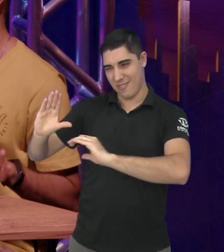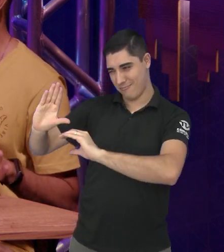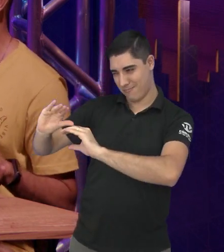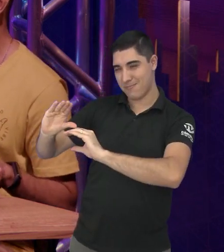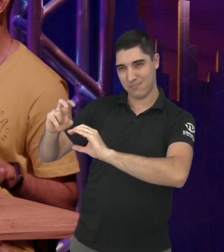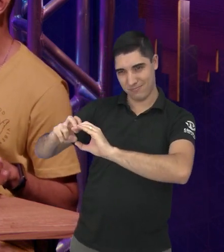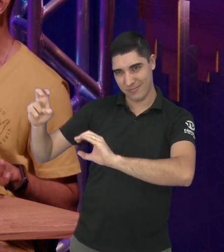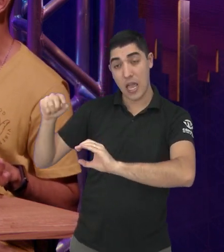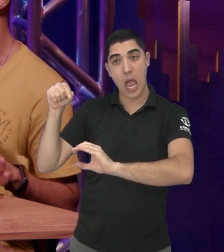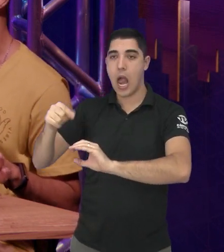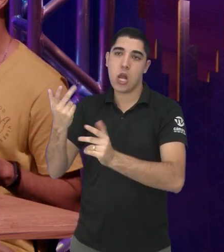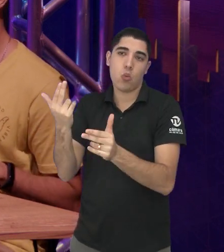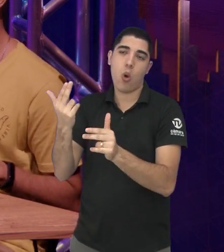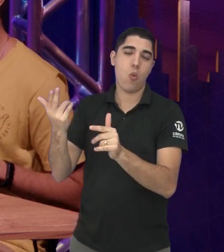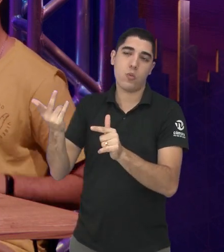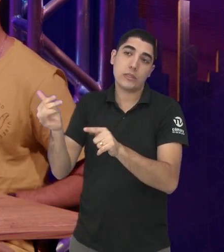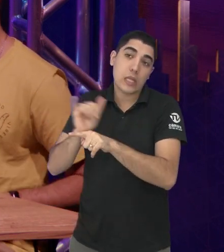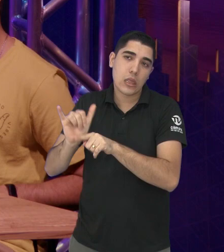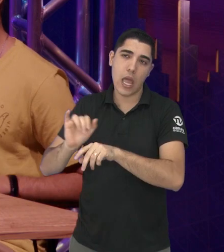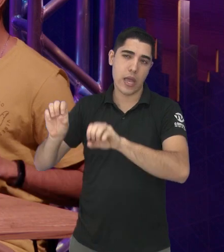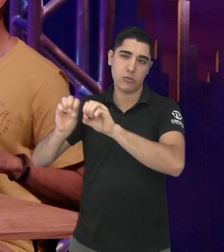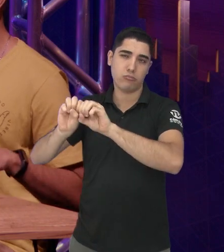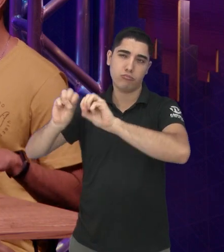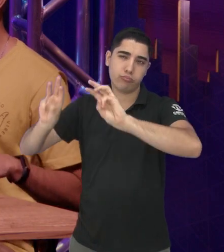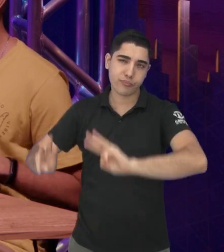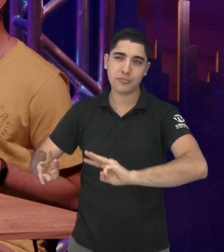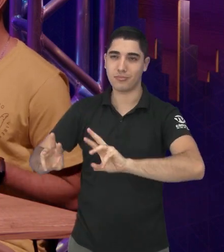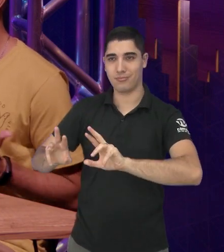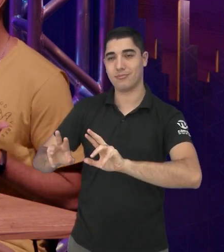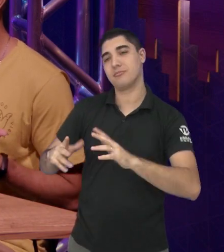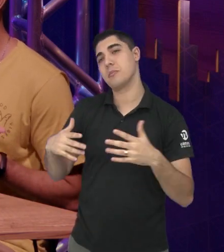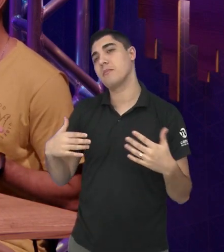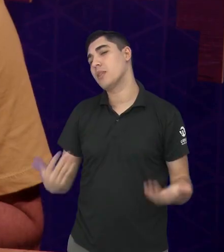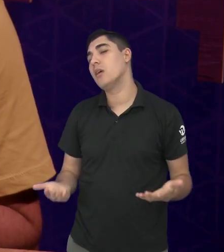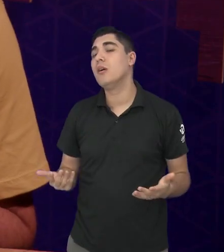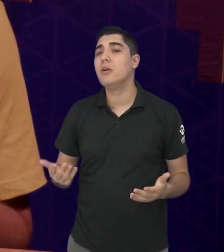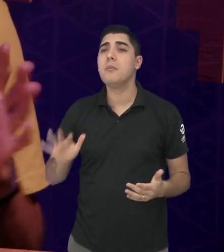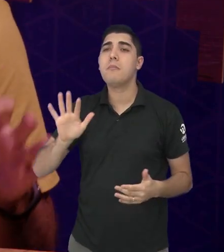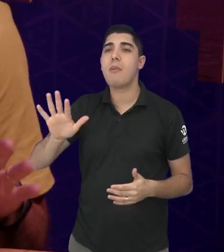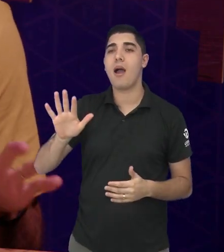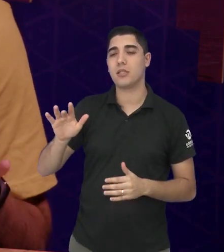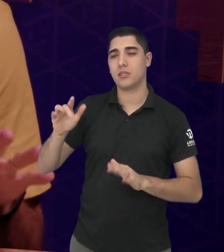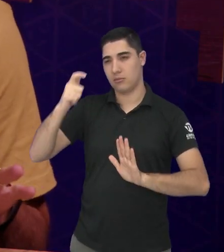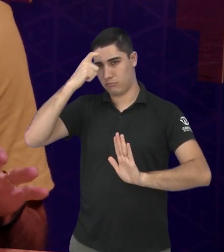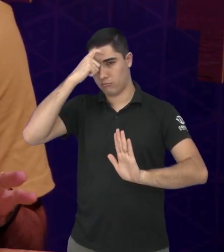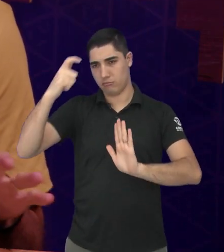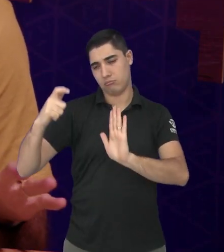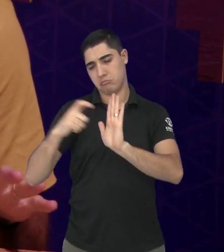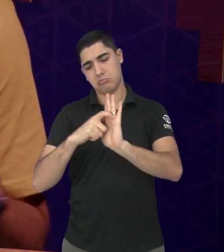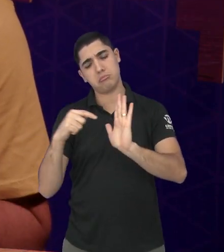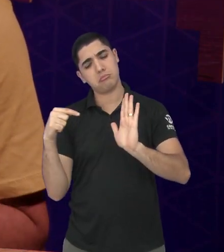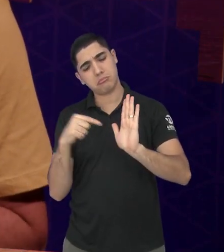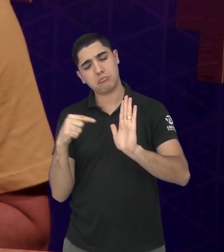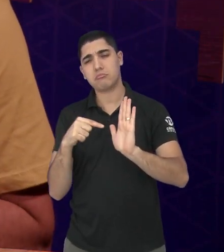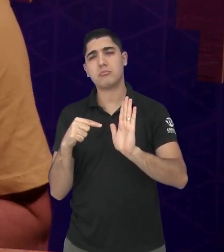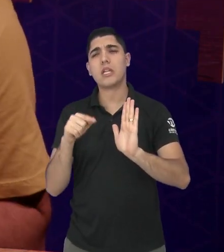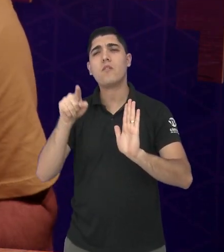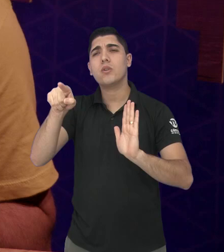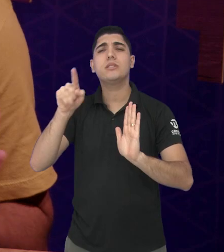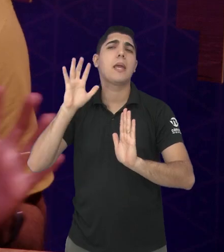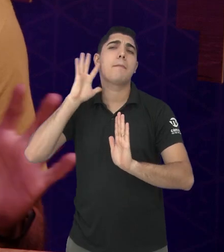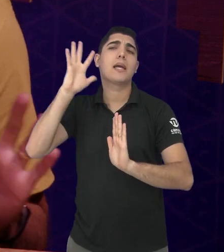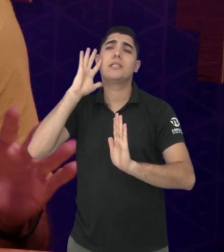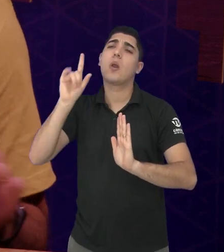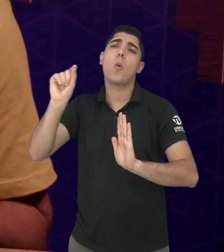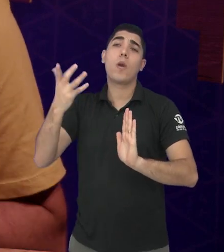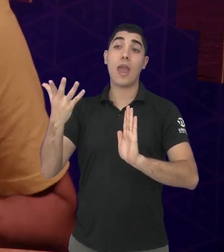é uma ferramenta, né? Sim, sim. Mas, Vicky, quando a gente fala de inteligência artificial, o que é a primeira coisa